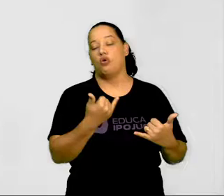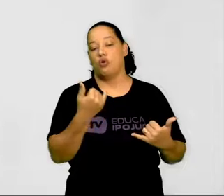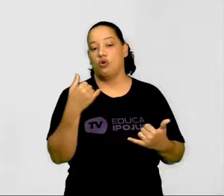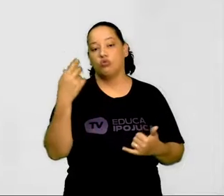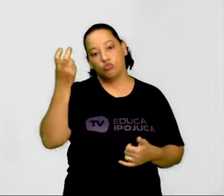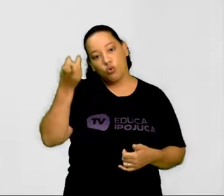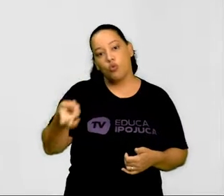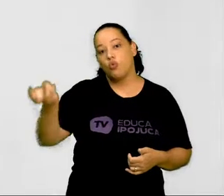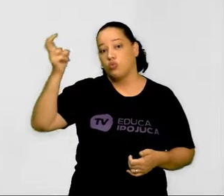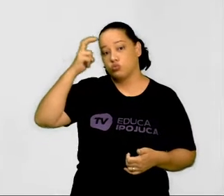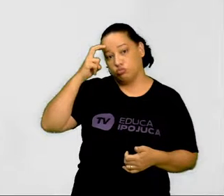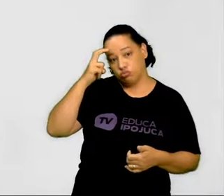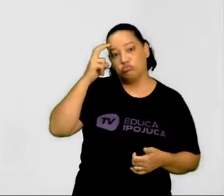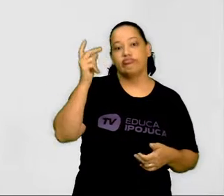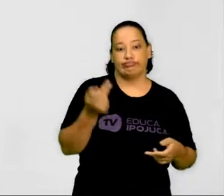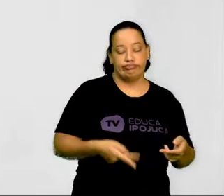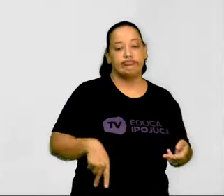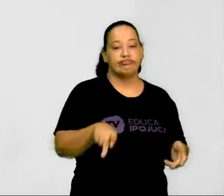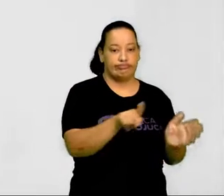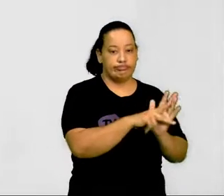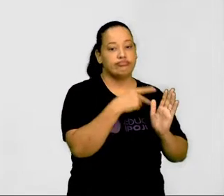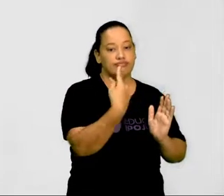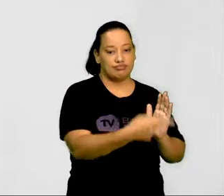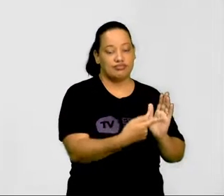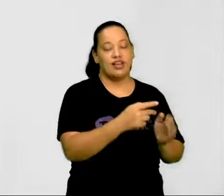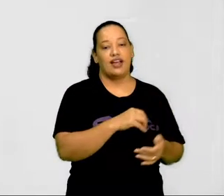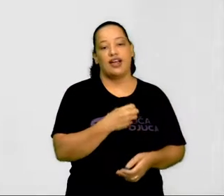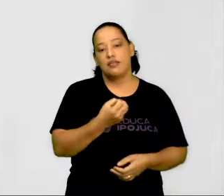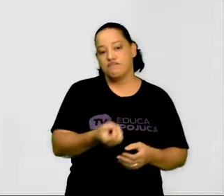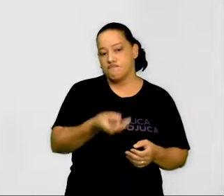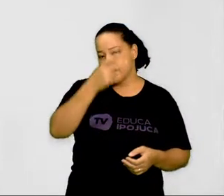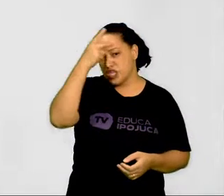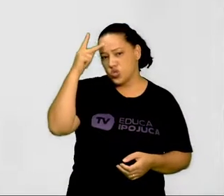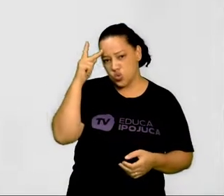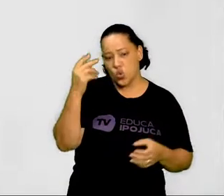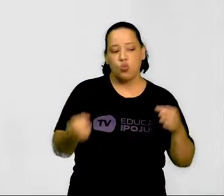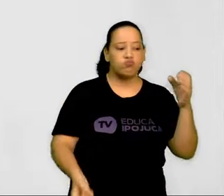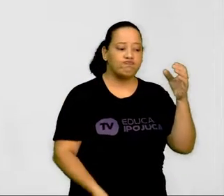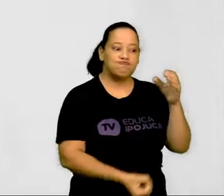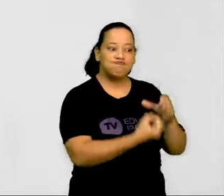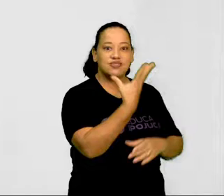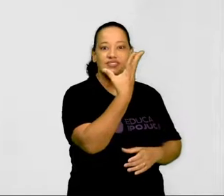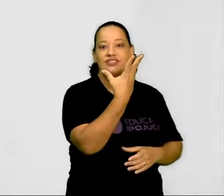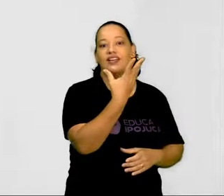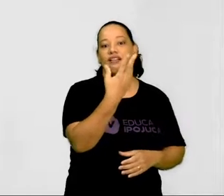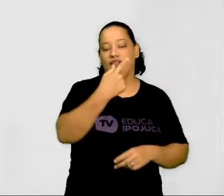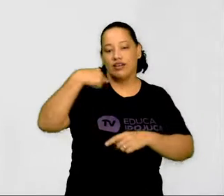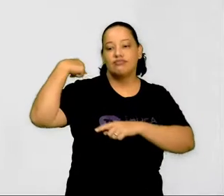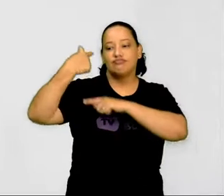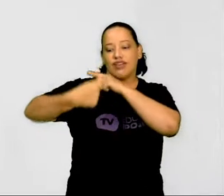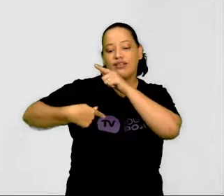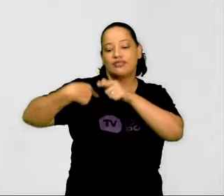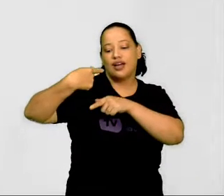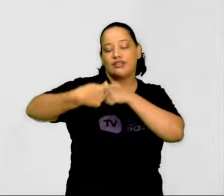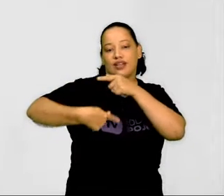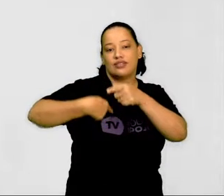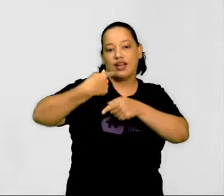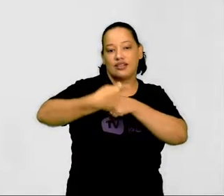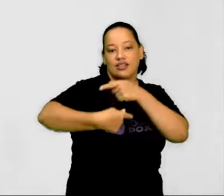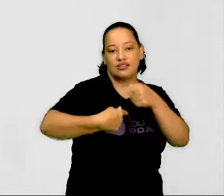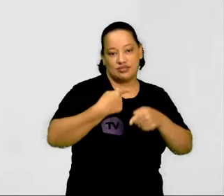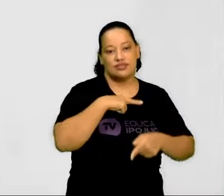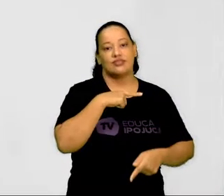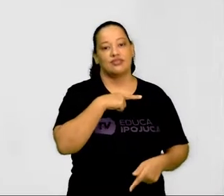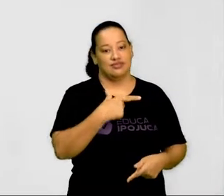da cultura são criadas pelas pessoas e passam de geração em geração